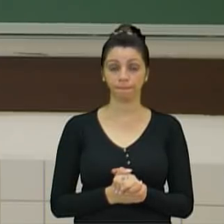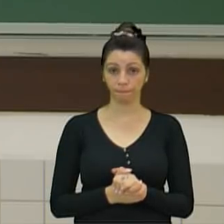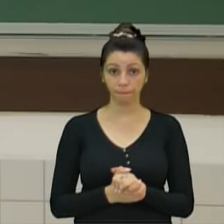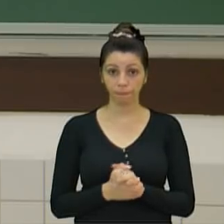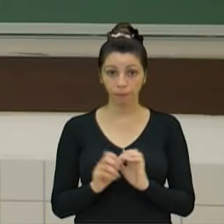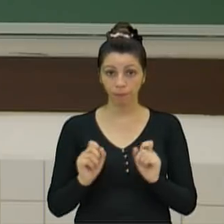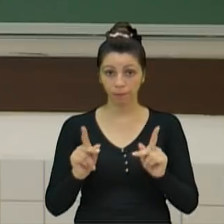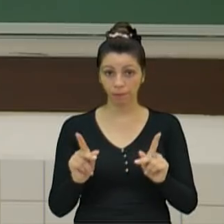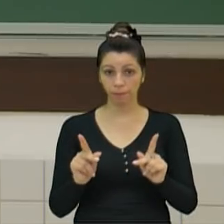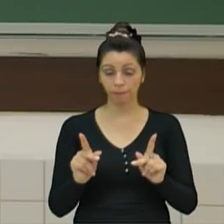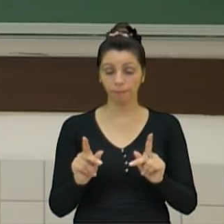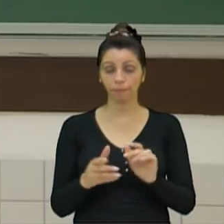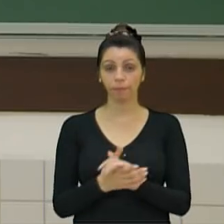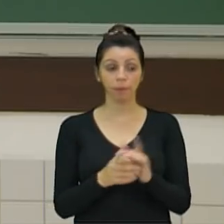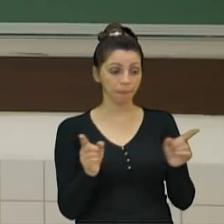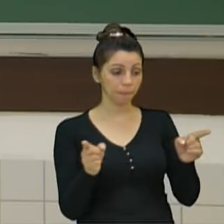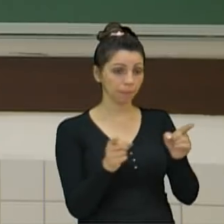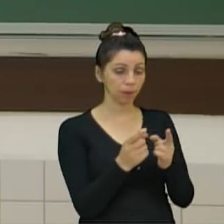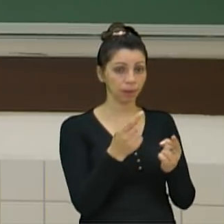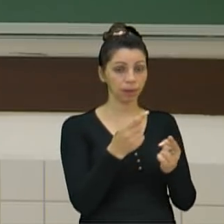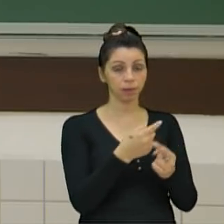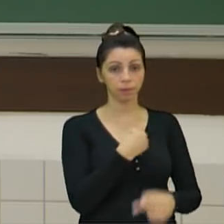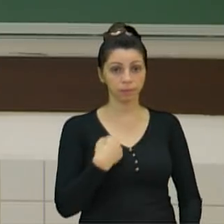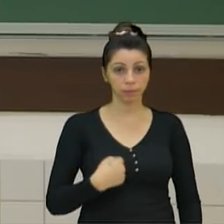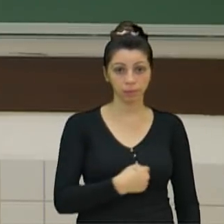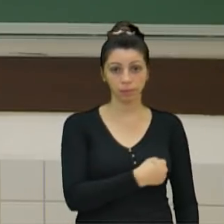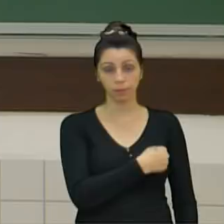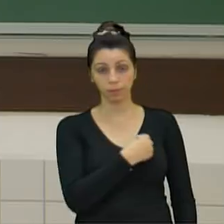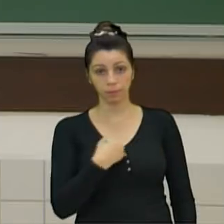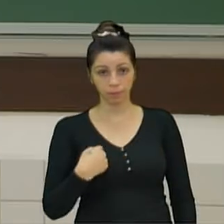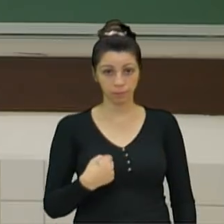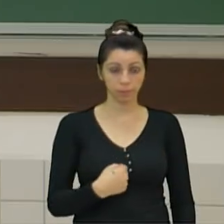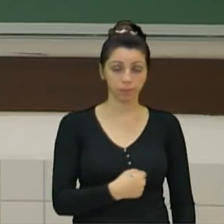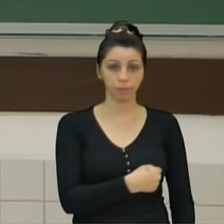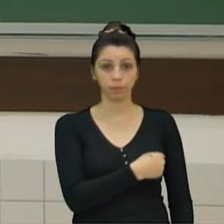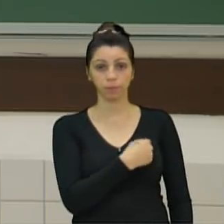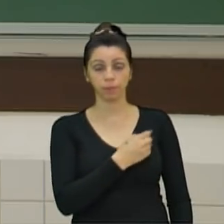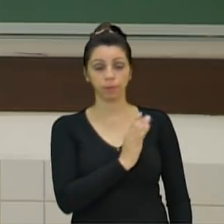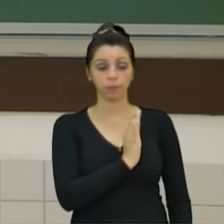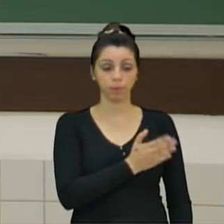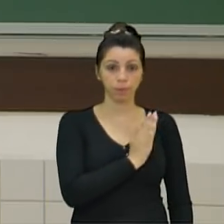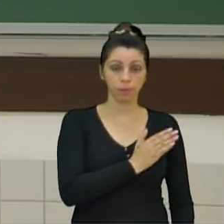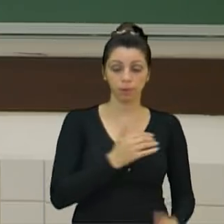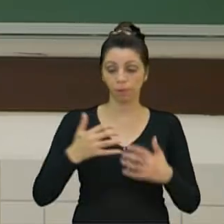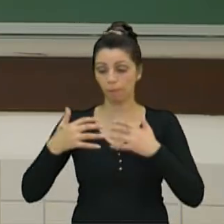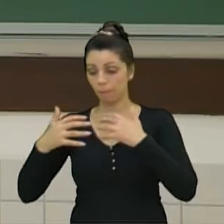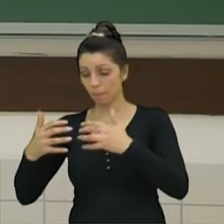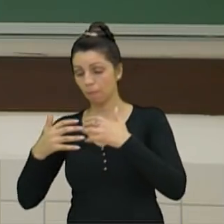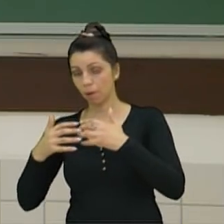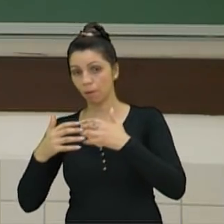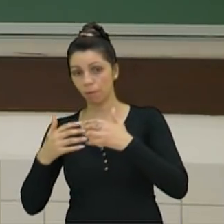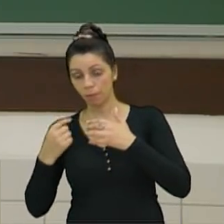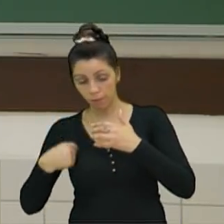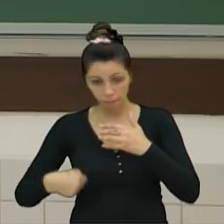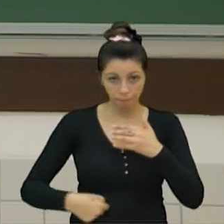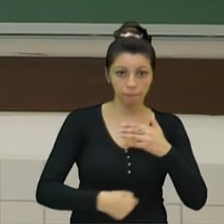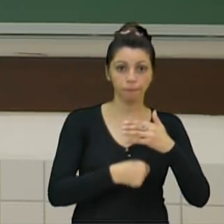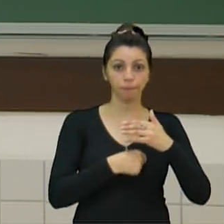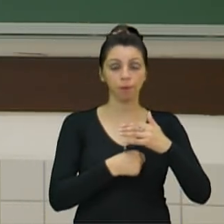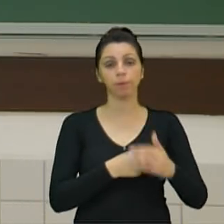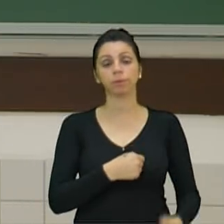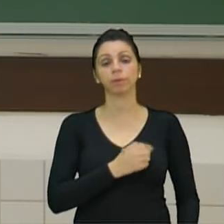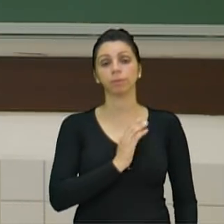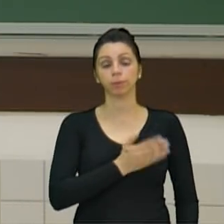Certo? Então, pequena circulação, o trajeto que o sangue, né, faz do coração para os pulmões e depois volta para o